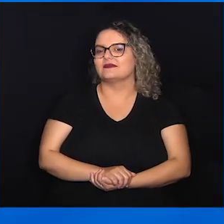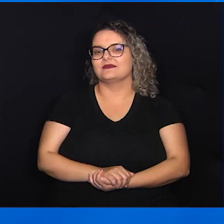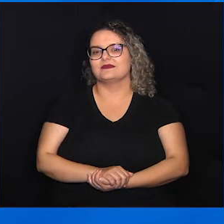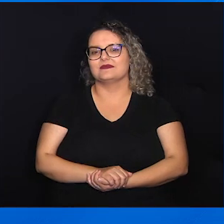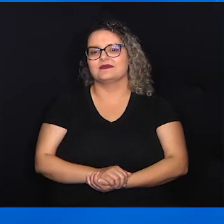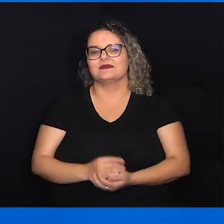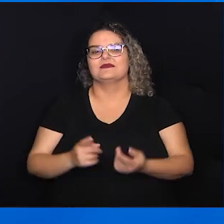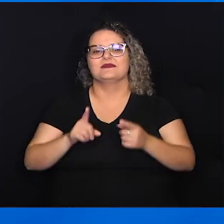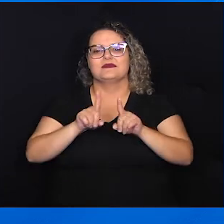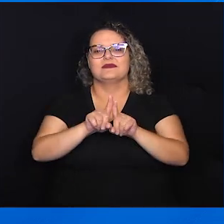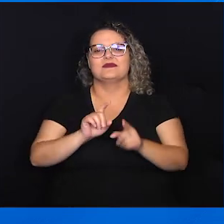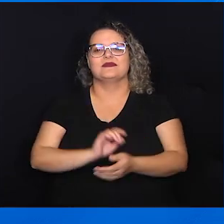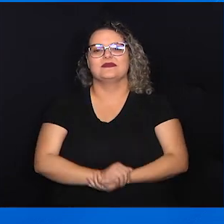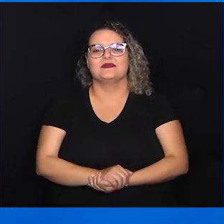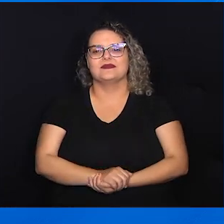do outro.